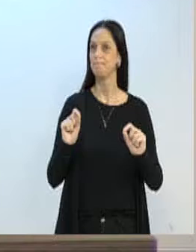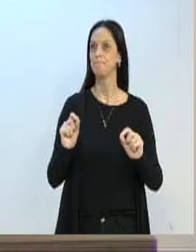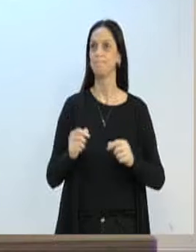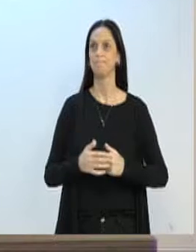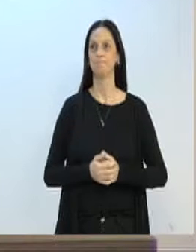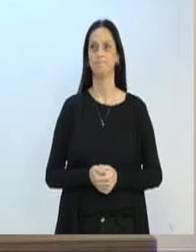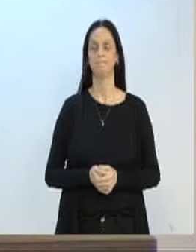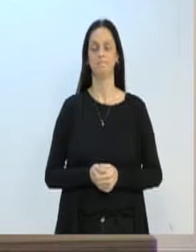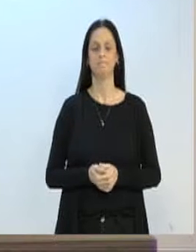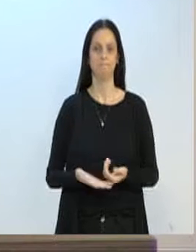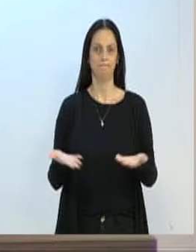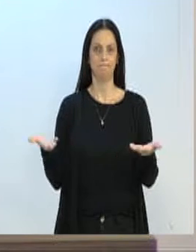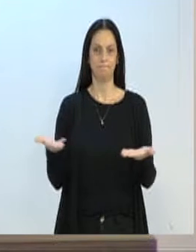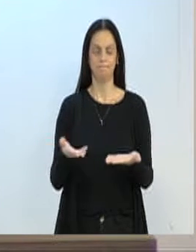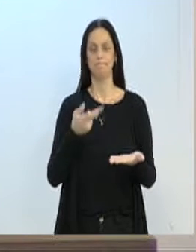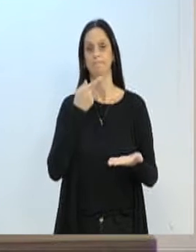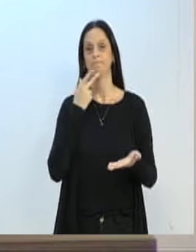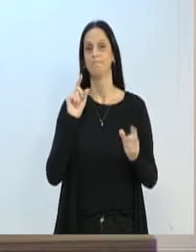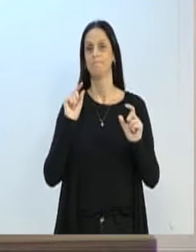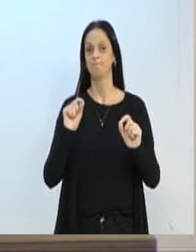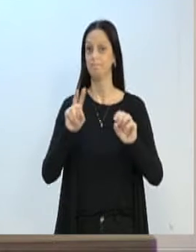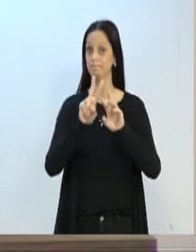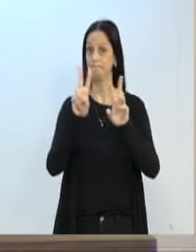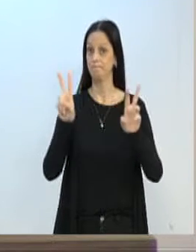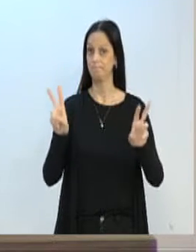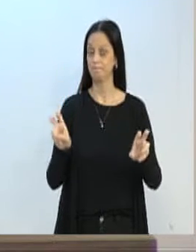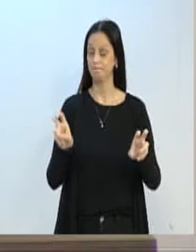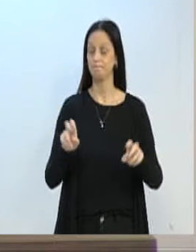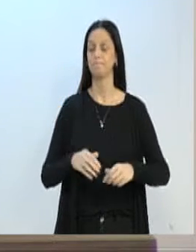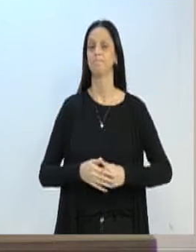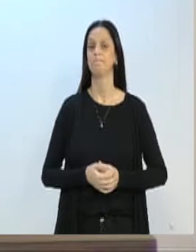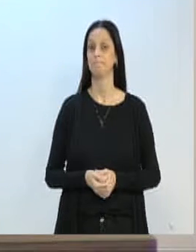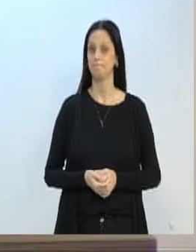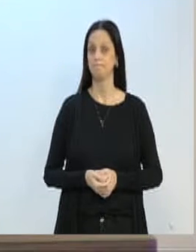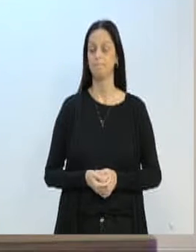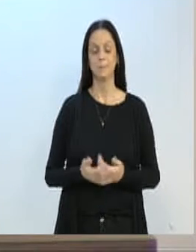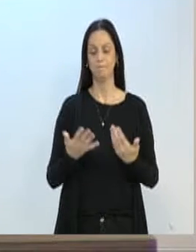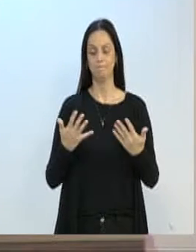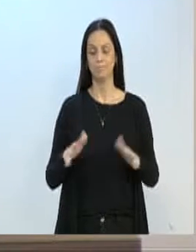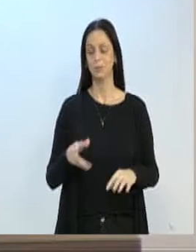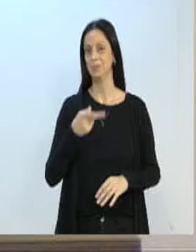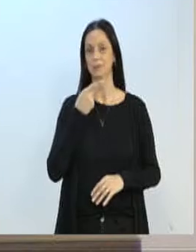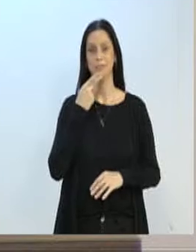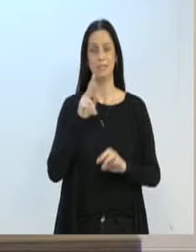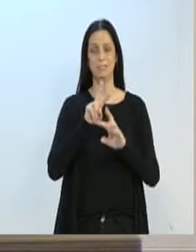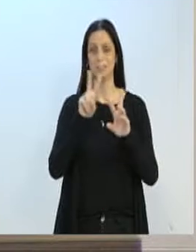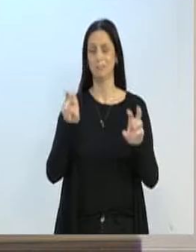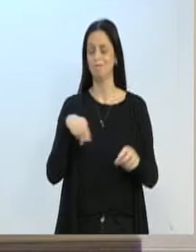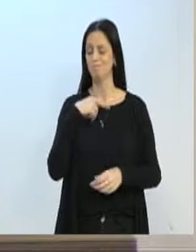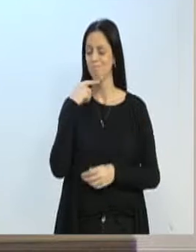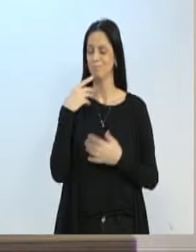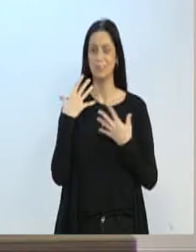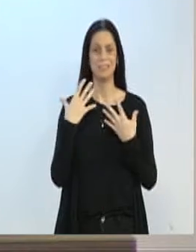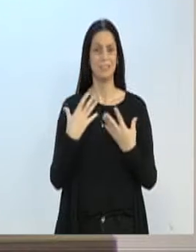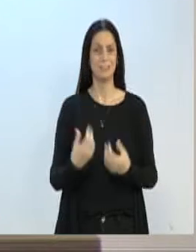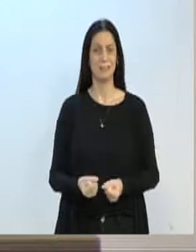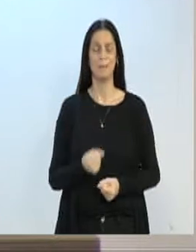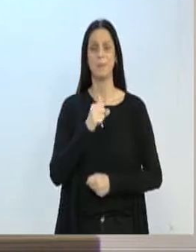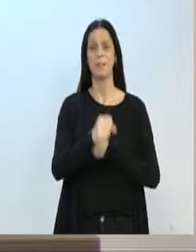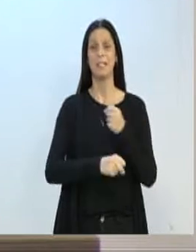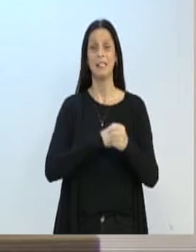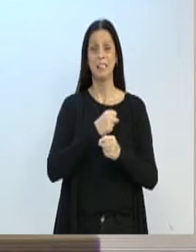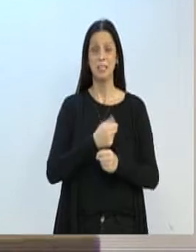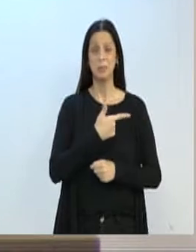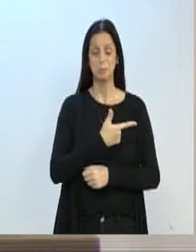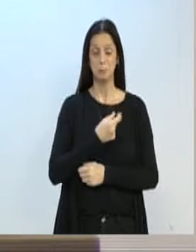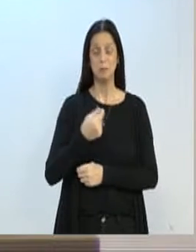na minha fala de hoje, inicialmente, eu trago esse assunto que realmente jamais gostaria de abordar e que, sinceramente, é inaceitável ver que ainda existe em pleno 2022, aliás,